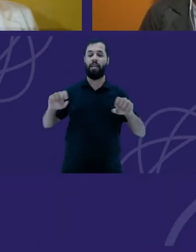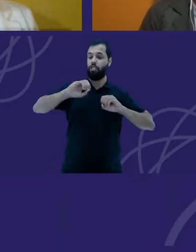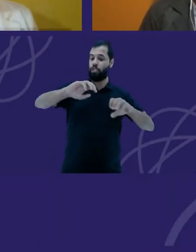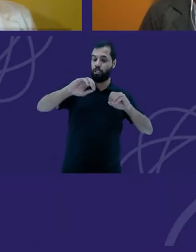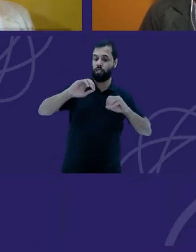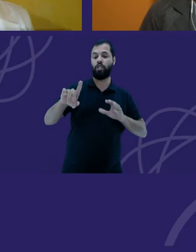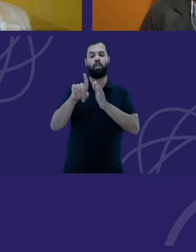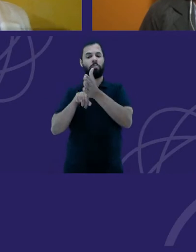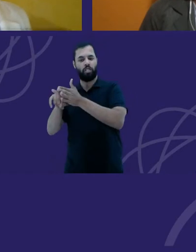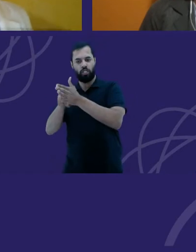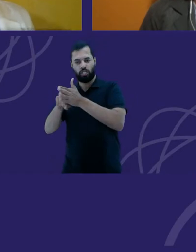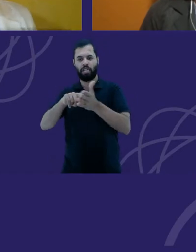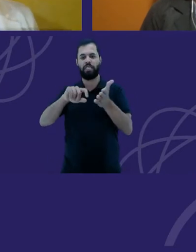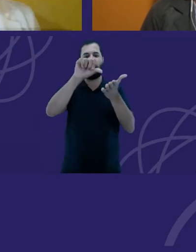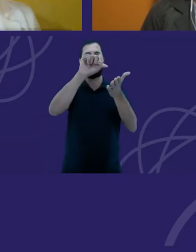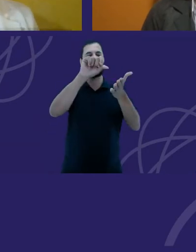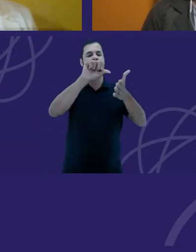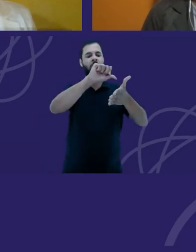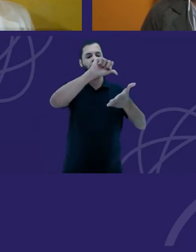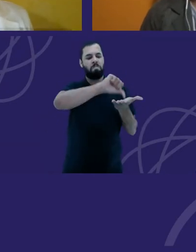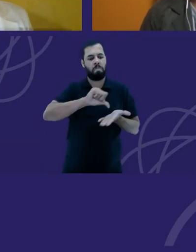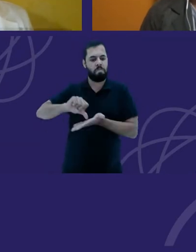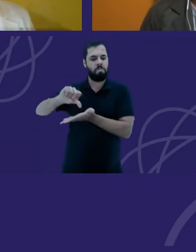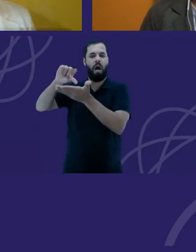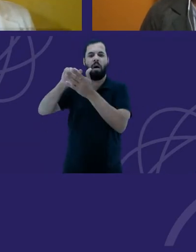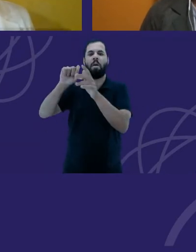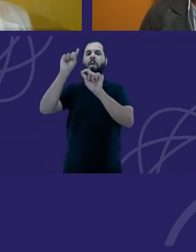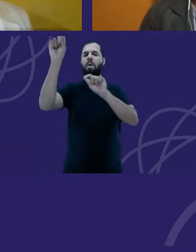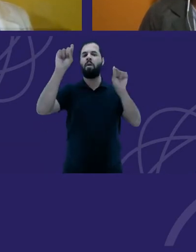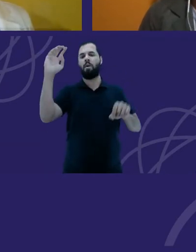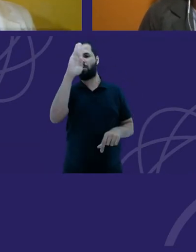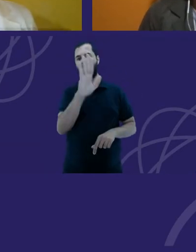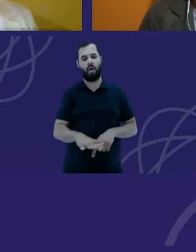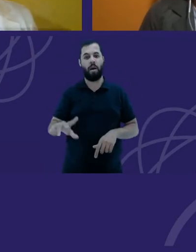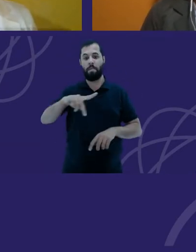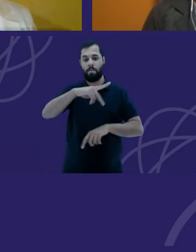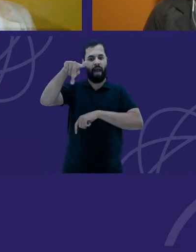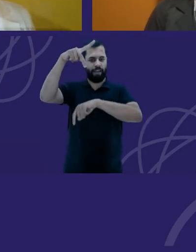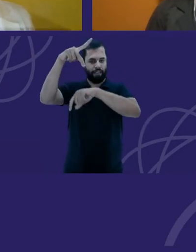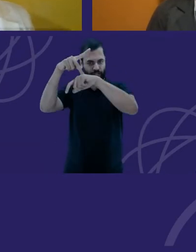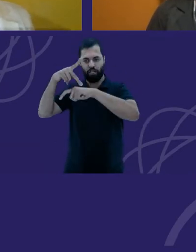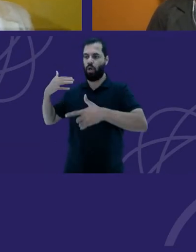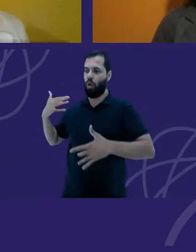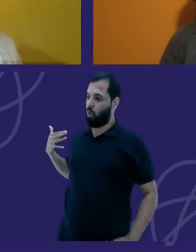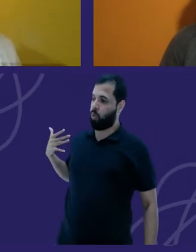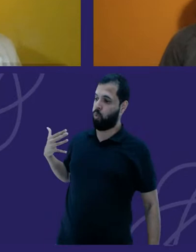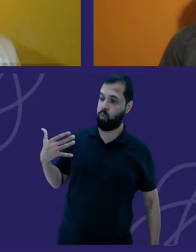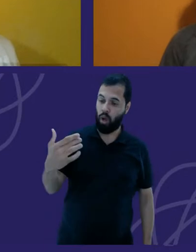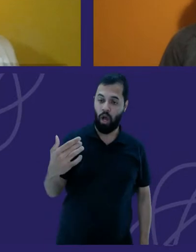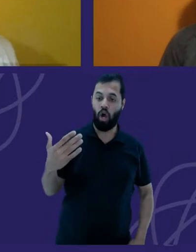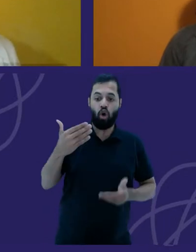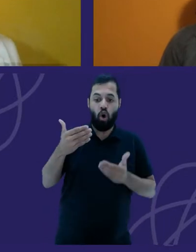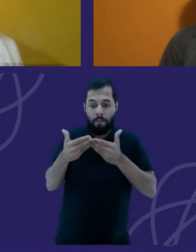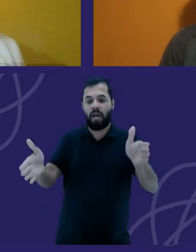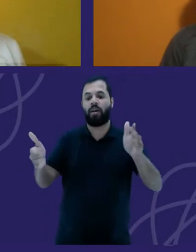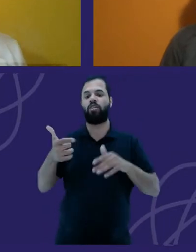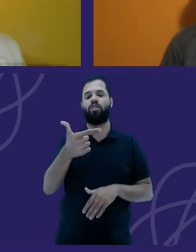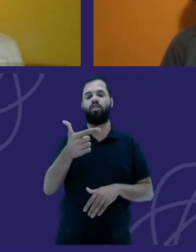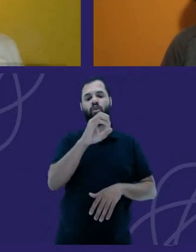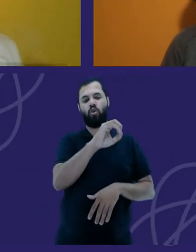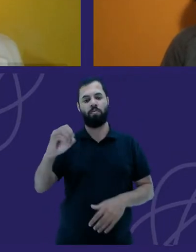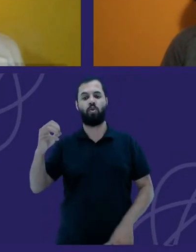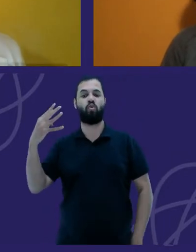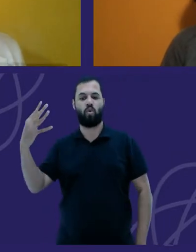país. O evento acontece desde 2004, ou seja, há 18 anos, sempre no mês de